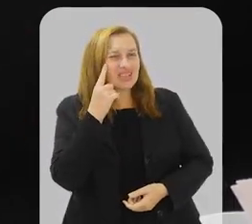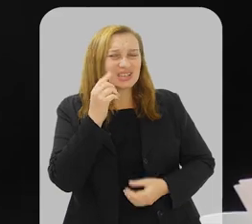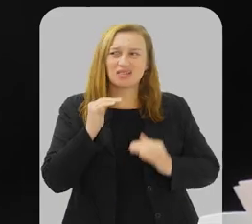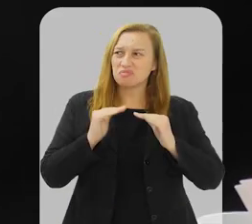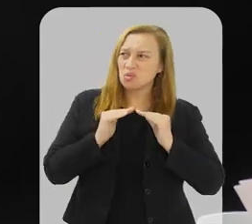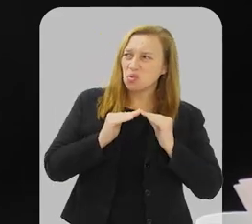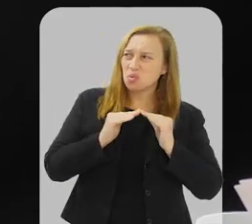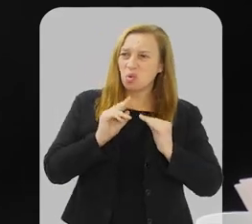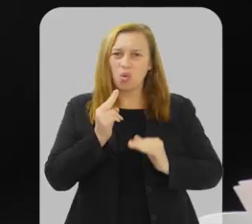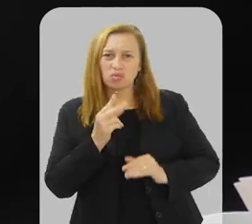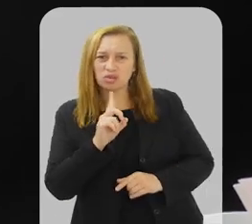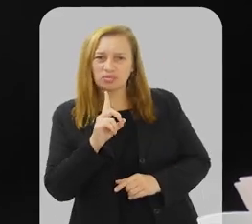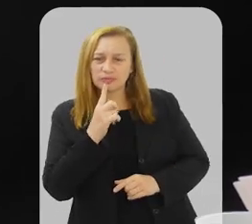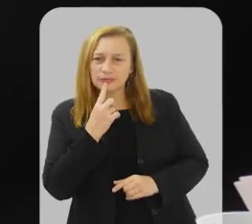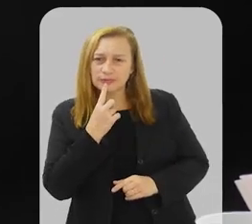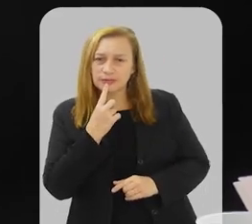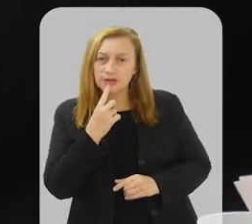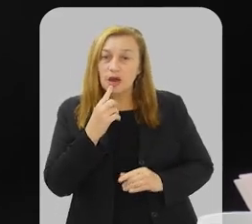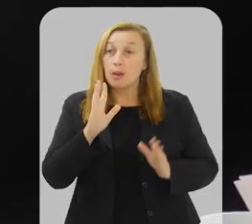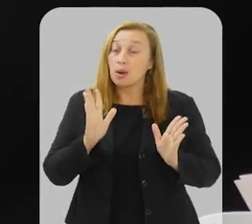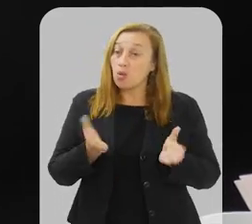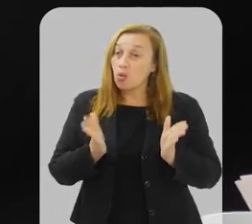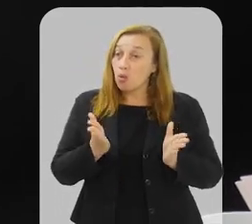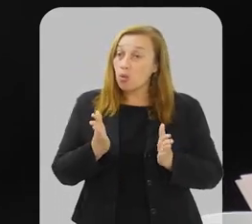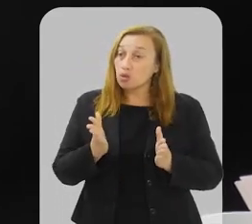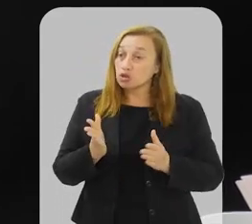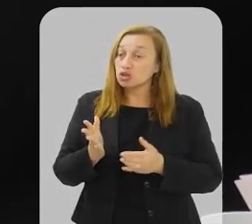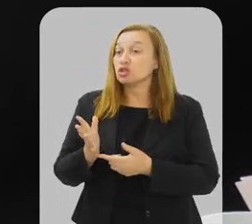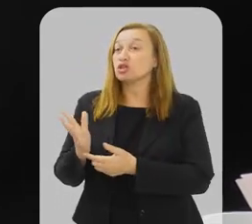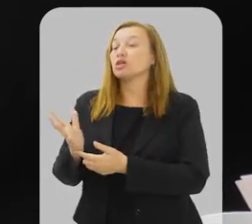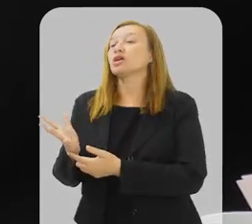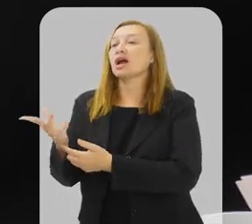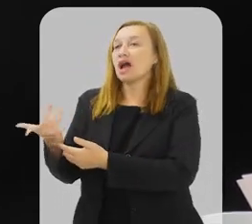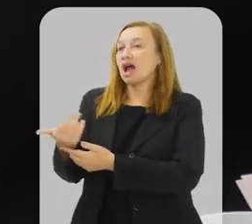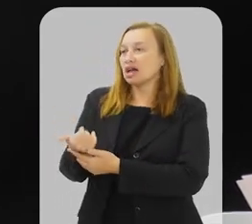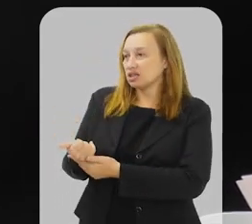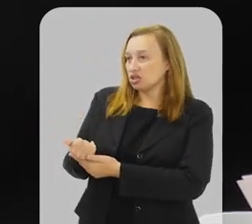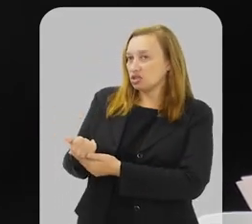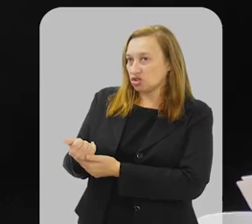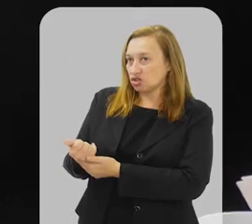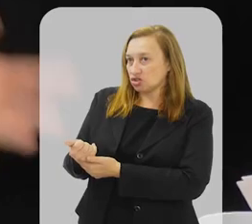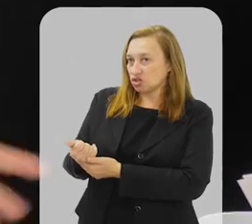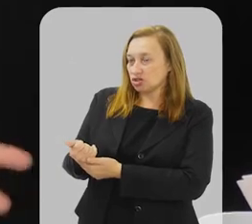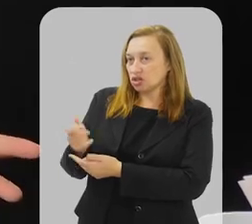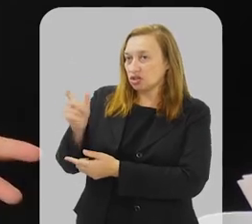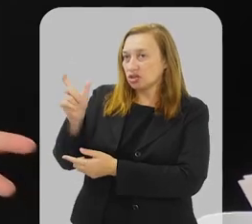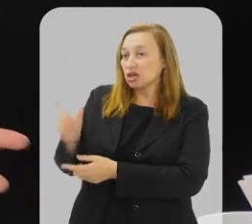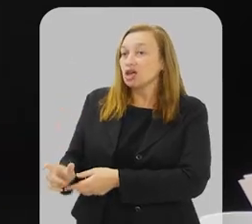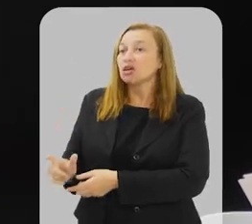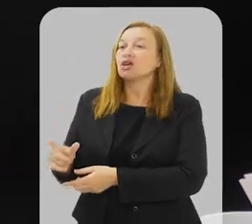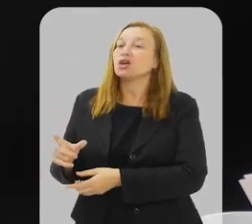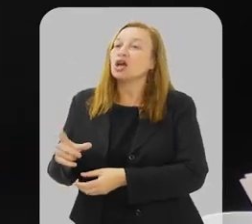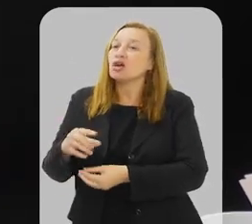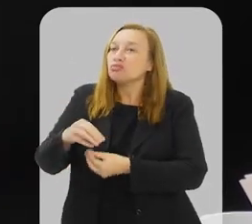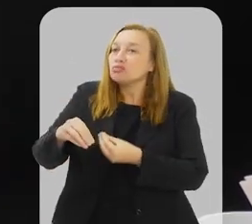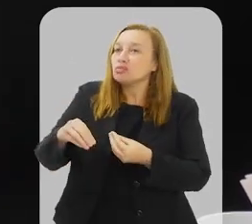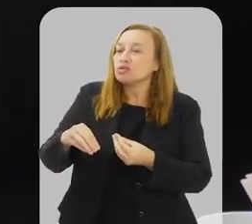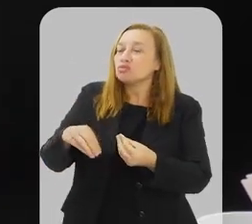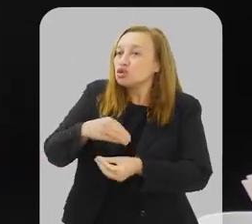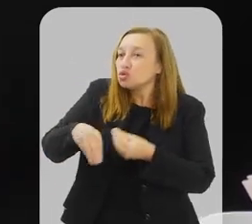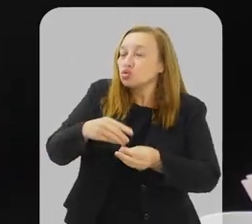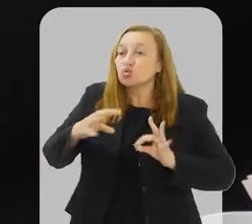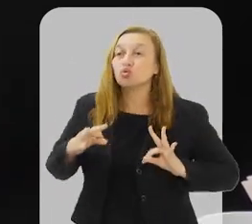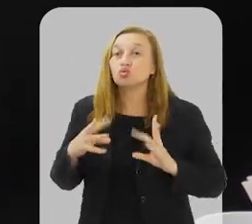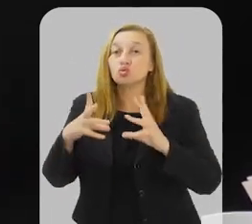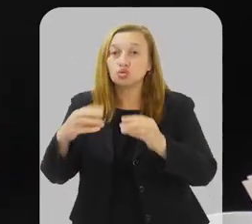ou contra mim é muito a favor então hoje a partir da direção artística eu tenho envolvimento com todos os setores da escola eu